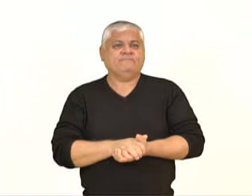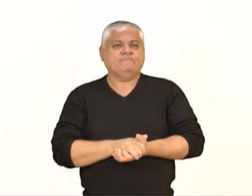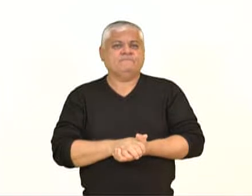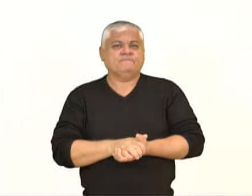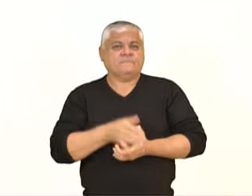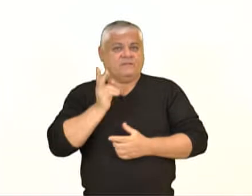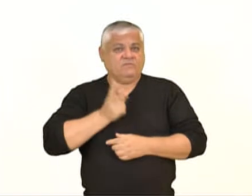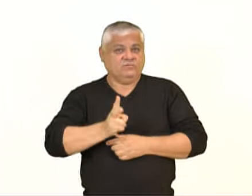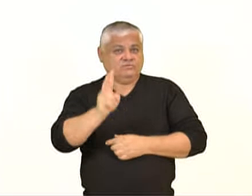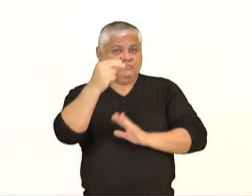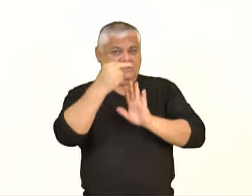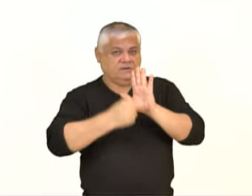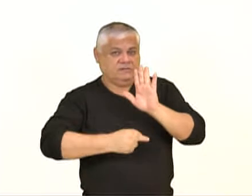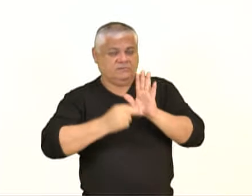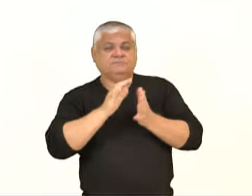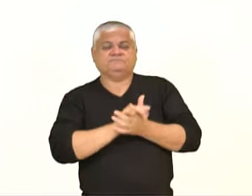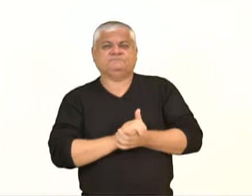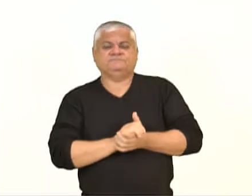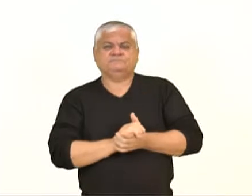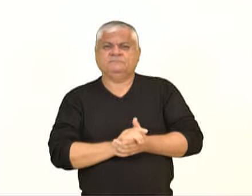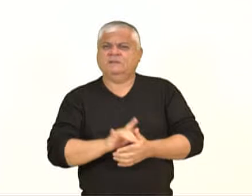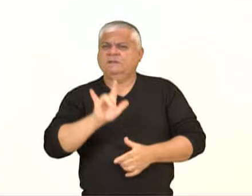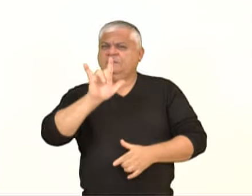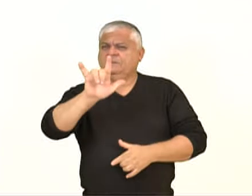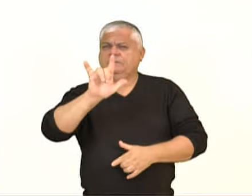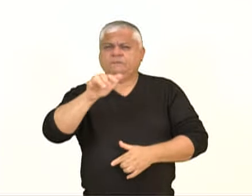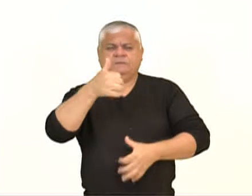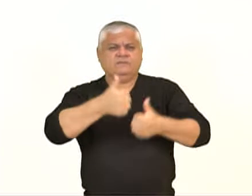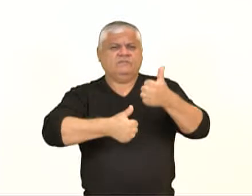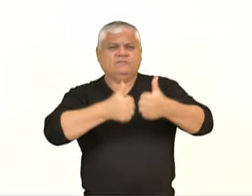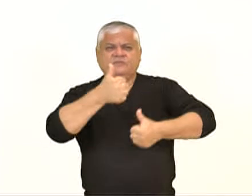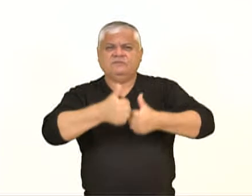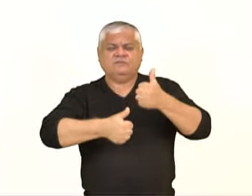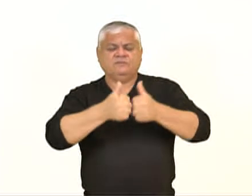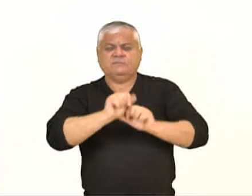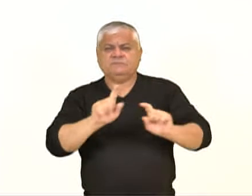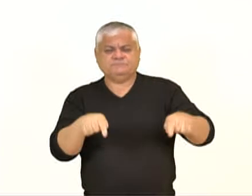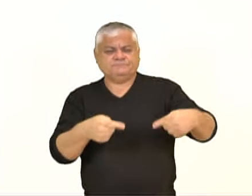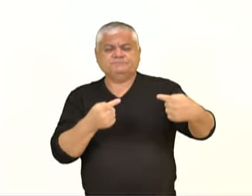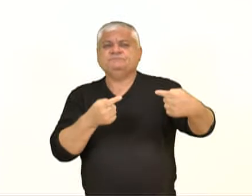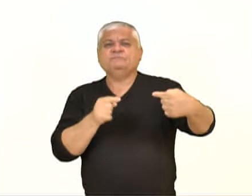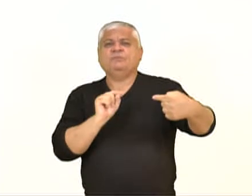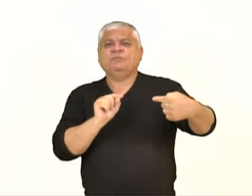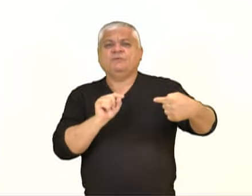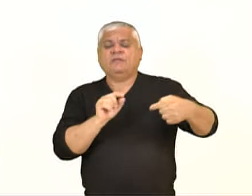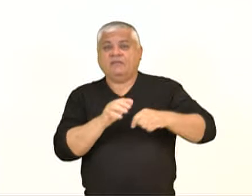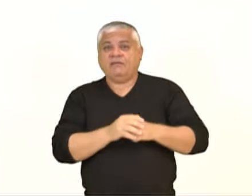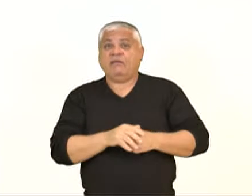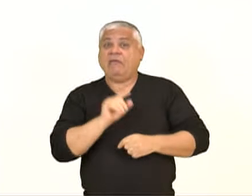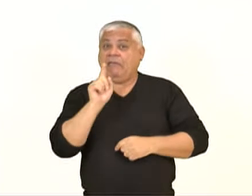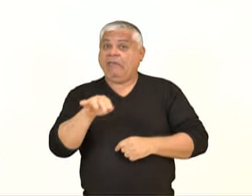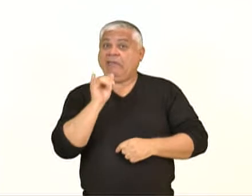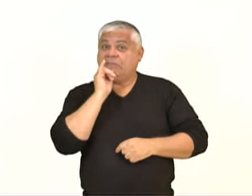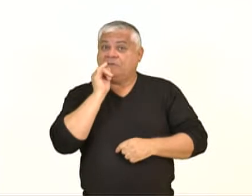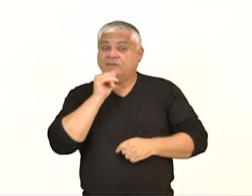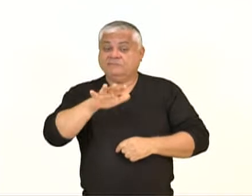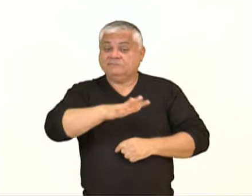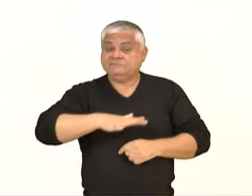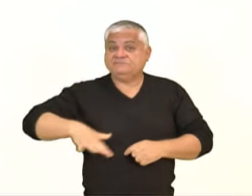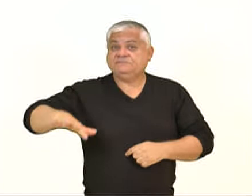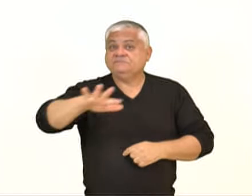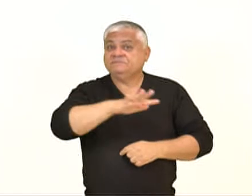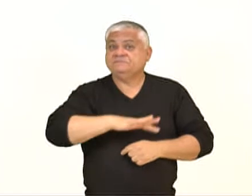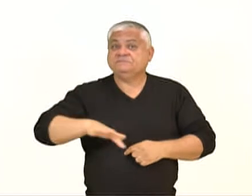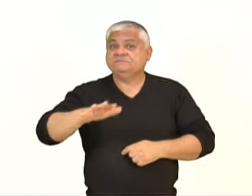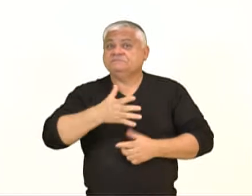Vamos continuar nossa leitura, né? A paixão pelo futebol se defronta agora com o pragmatismo do mercado, o